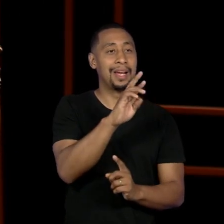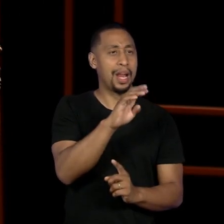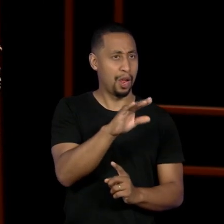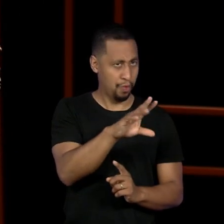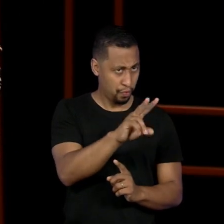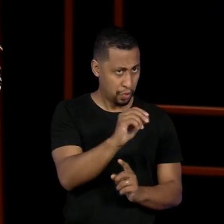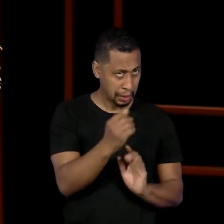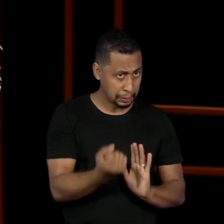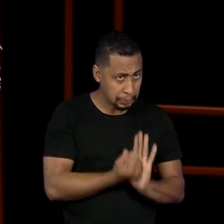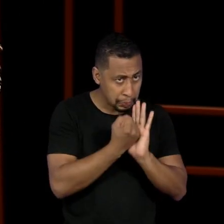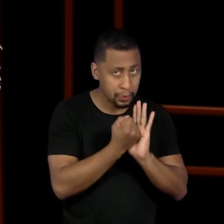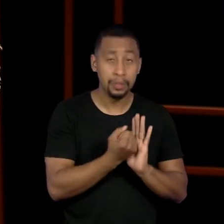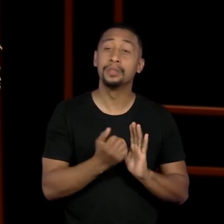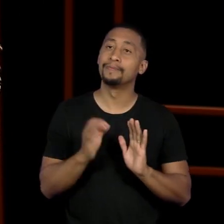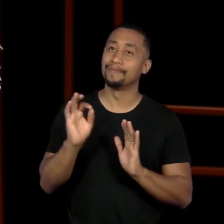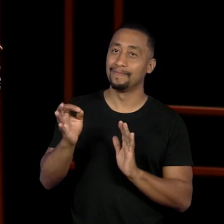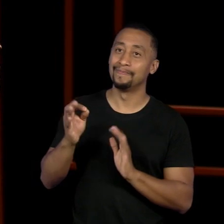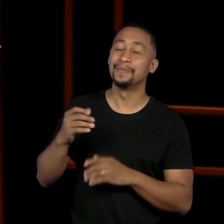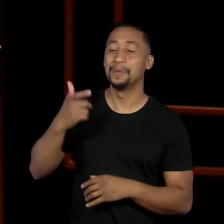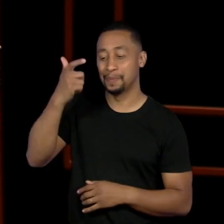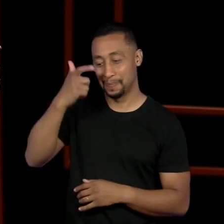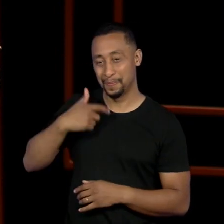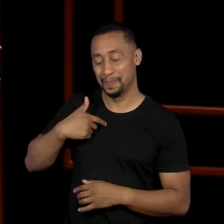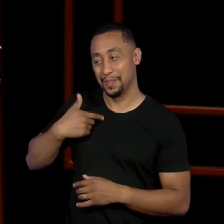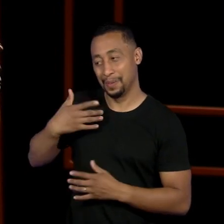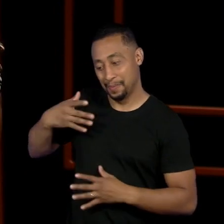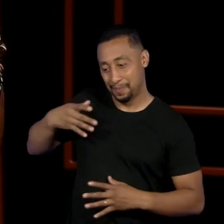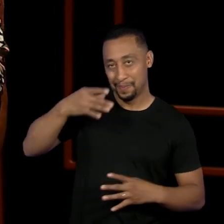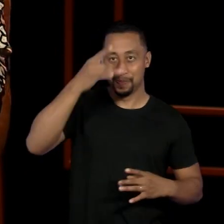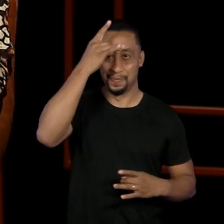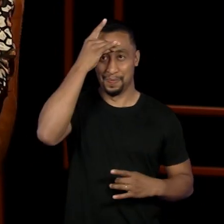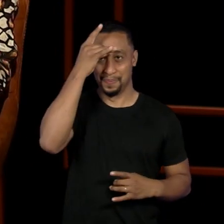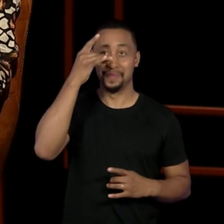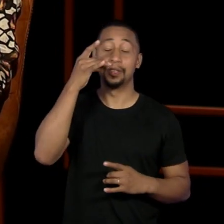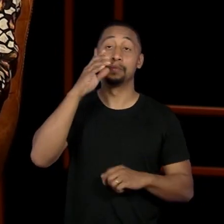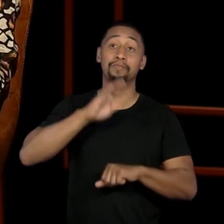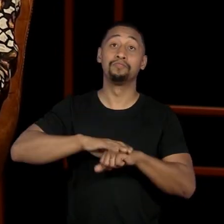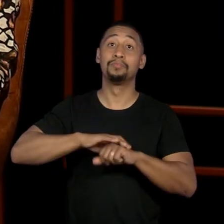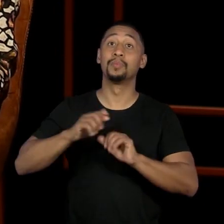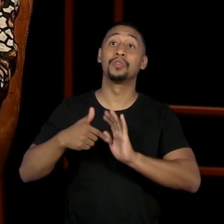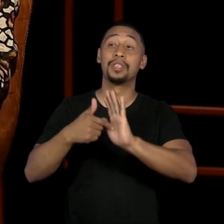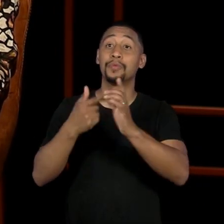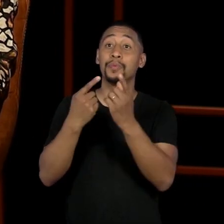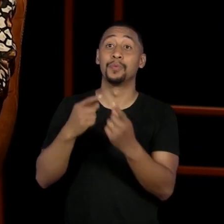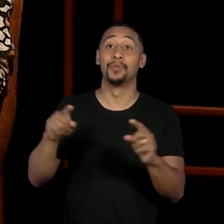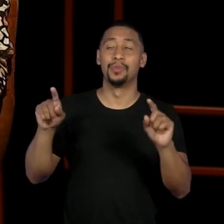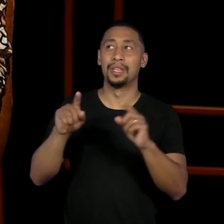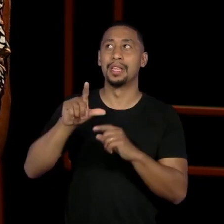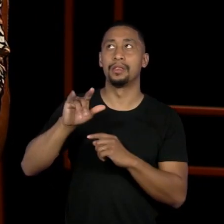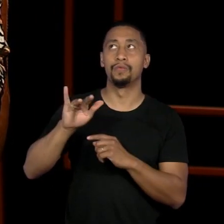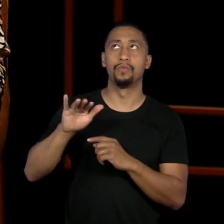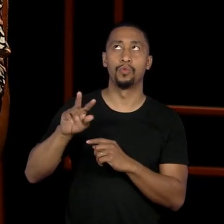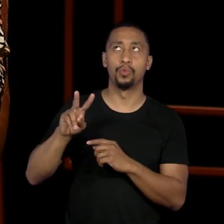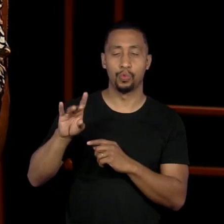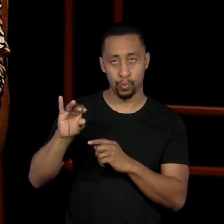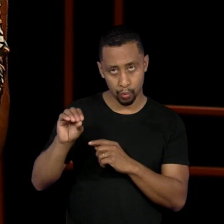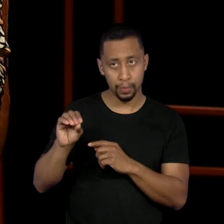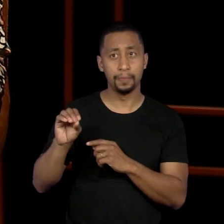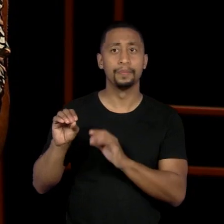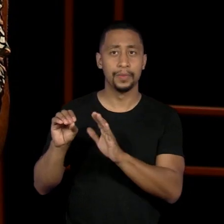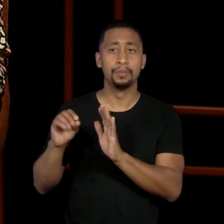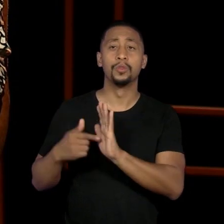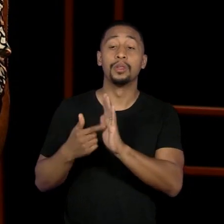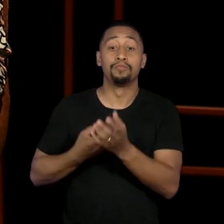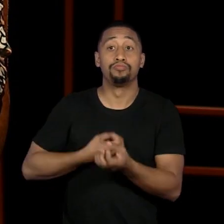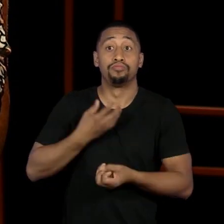personagem é a liberdade. E o poema que eu canto, que é com música do Lívio Trachtenberg, é o poema